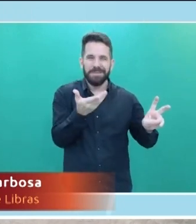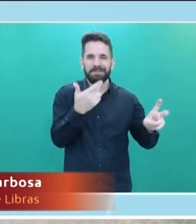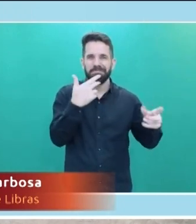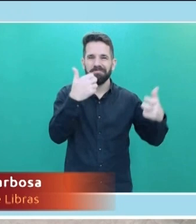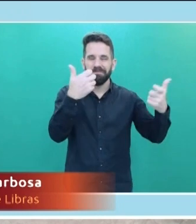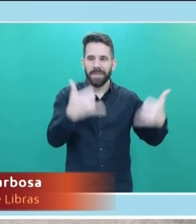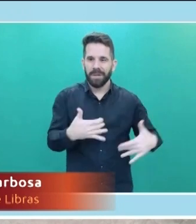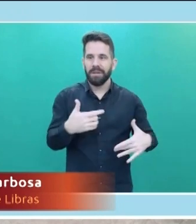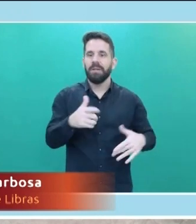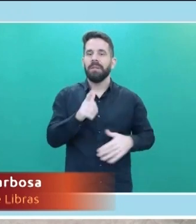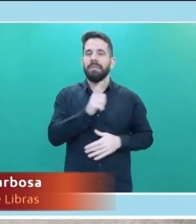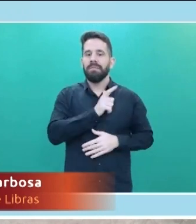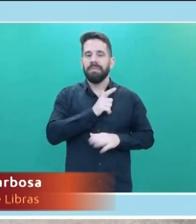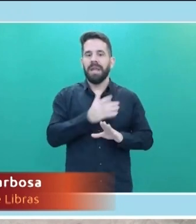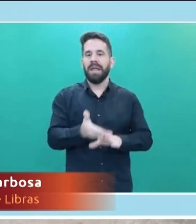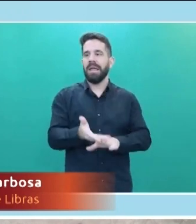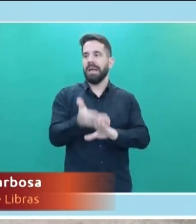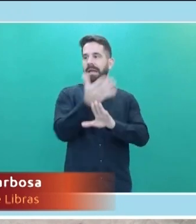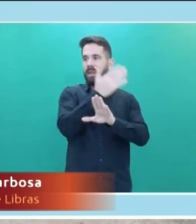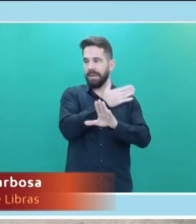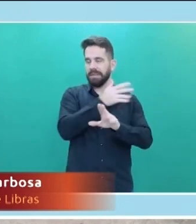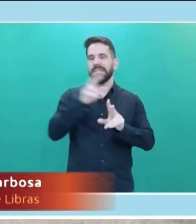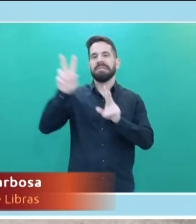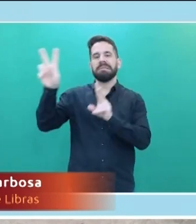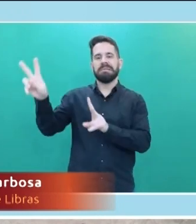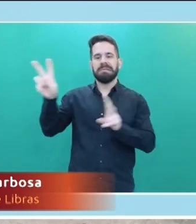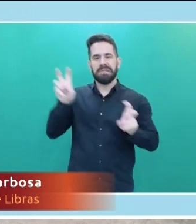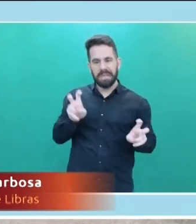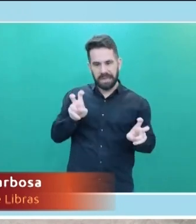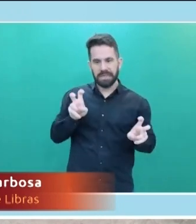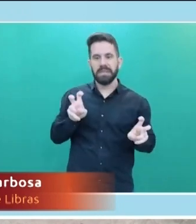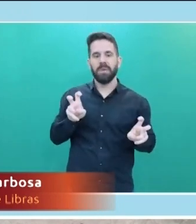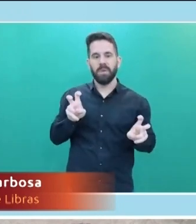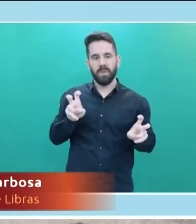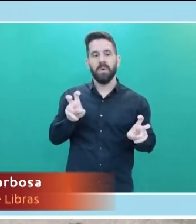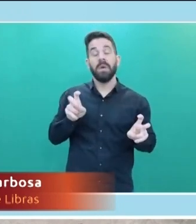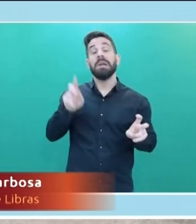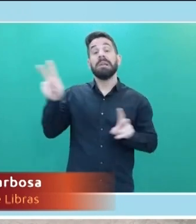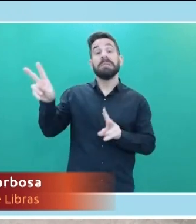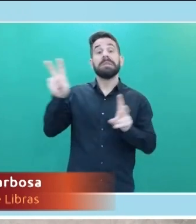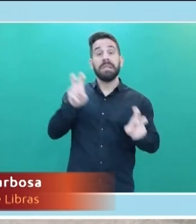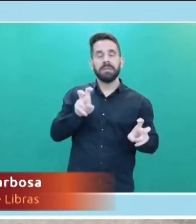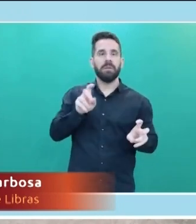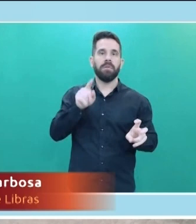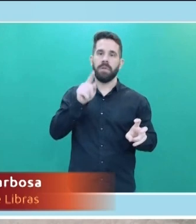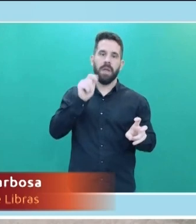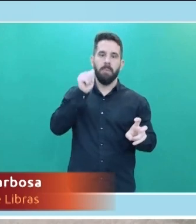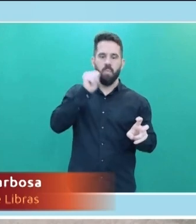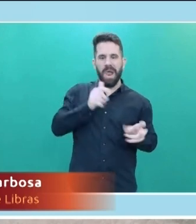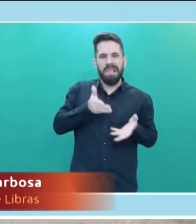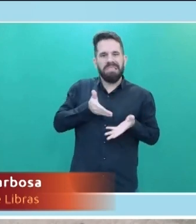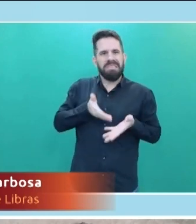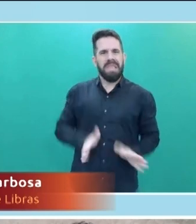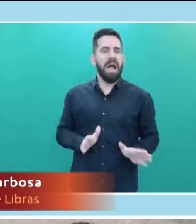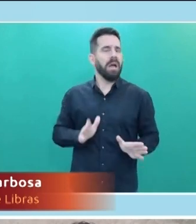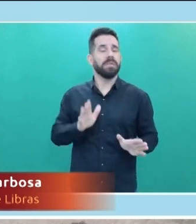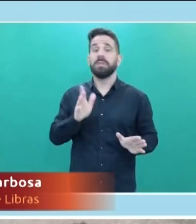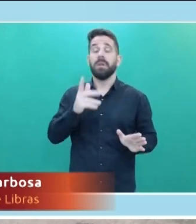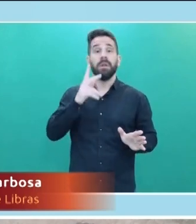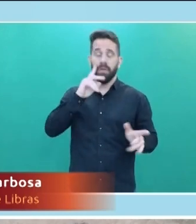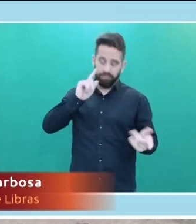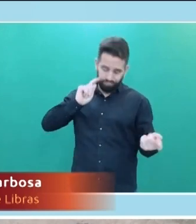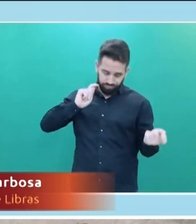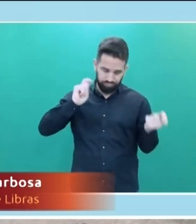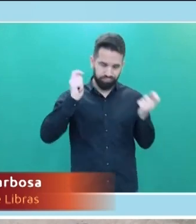de Beauvoir, né, que ela dizia que uma mulher não nasce uma mulher, né, que ela se transforma numa mulher dependendo da cultura em que ela vive. É a mesma coisa